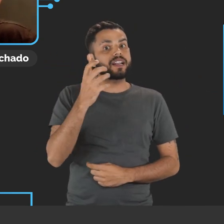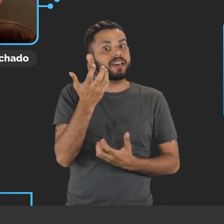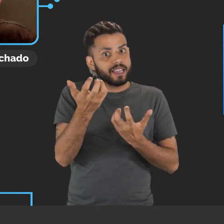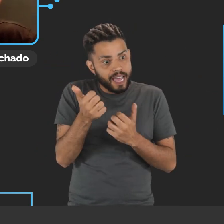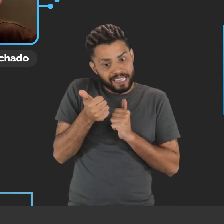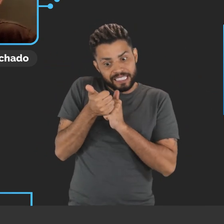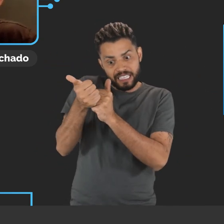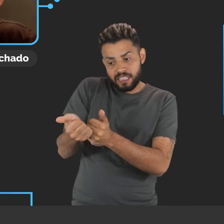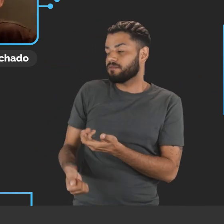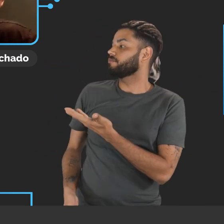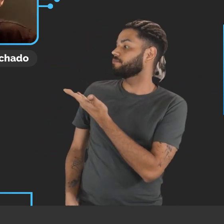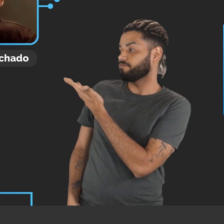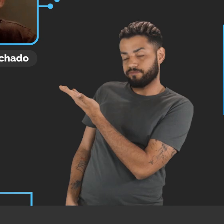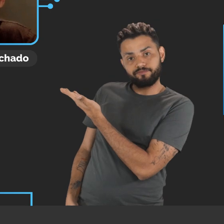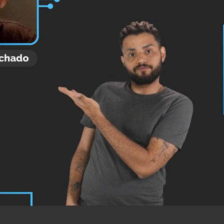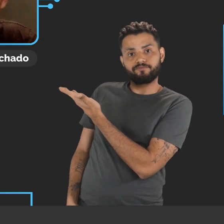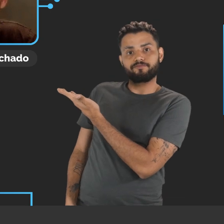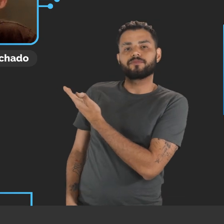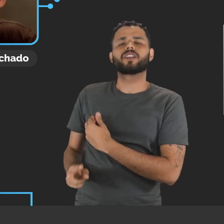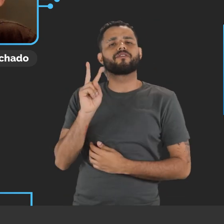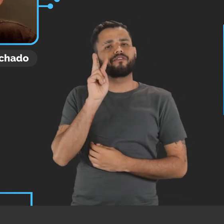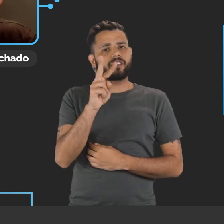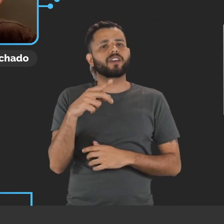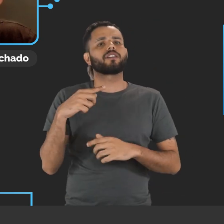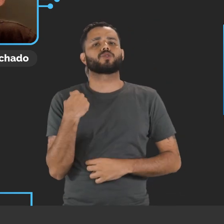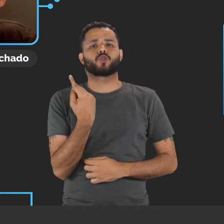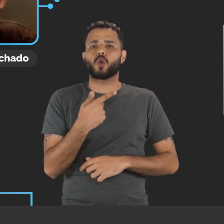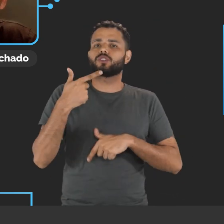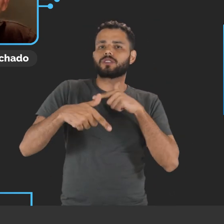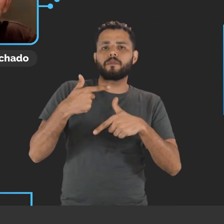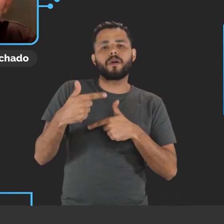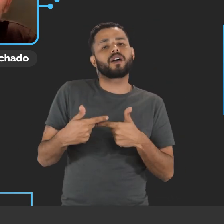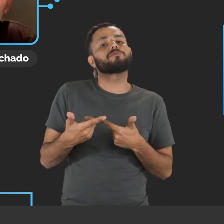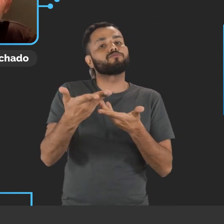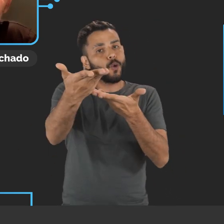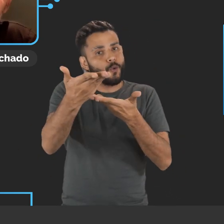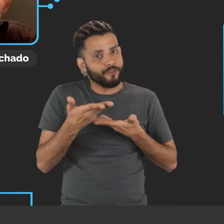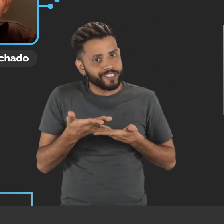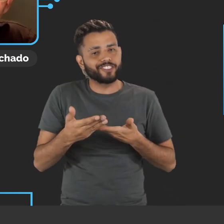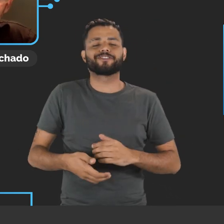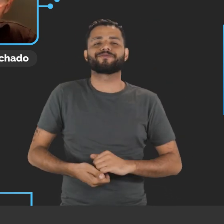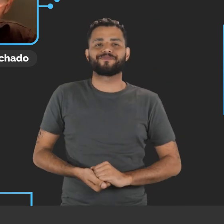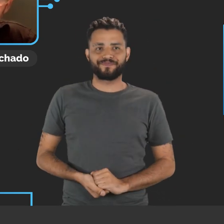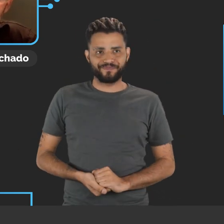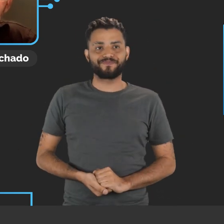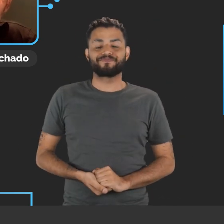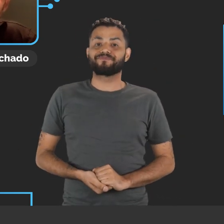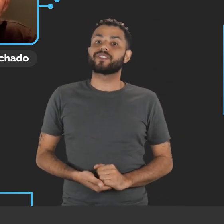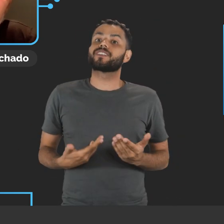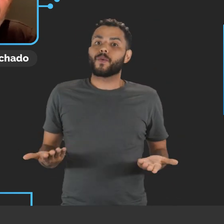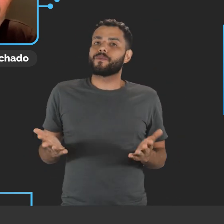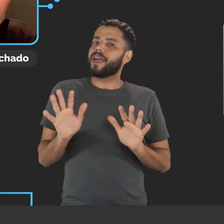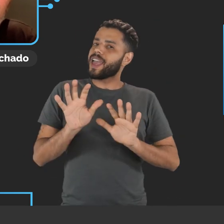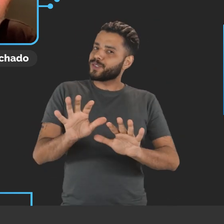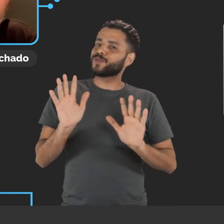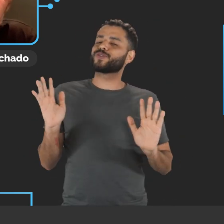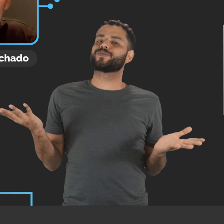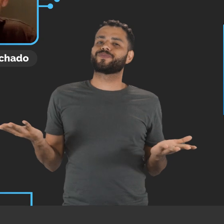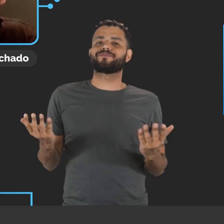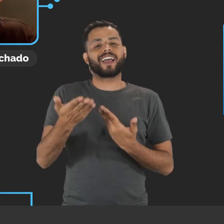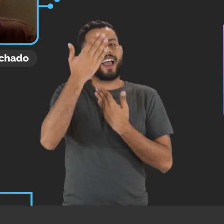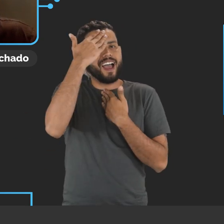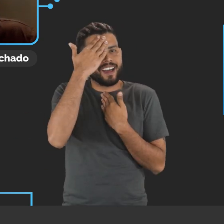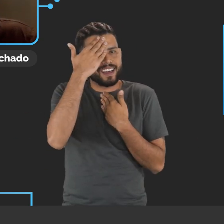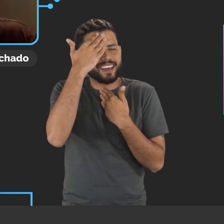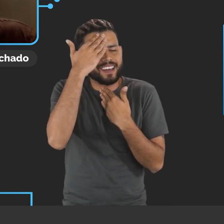quiser seguir e acompanhar o nosso trabalho, deixo o convite para vocês. E é